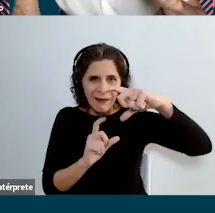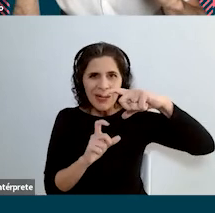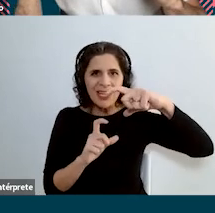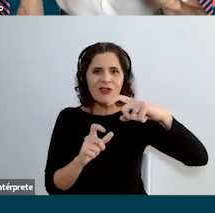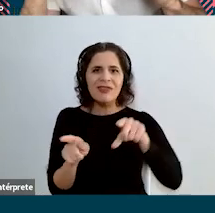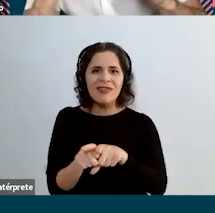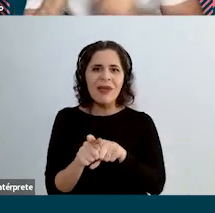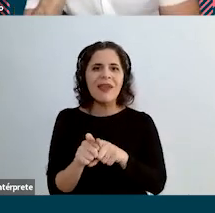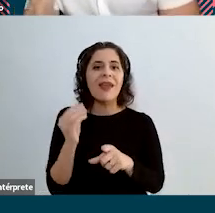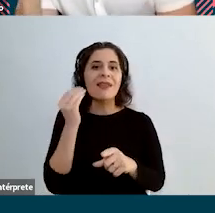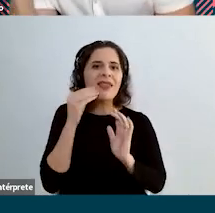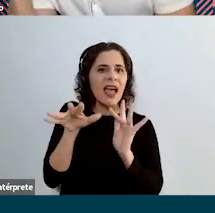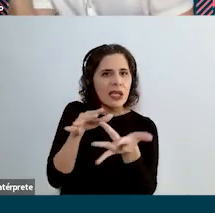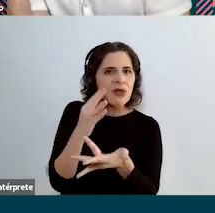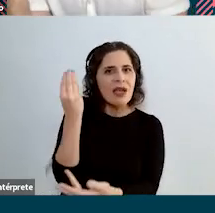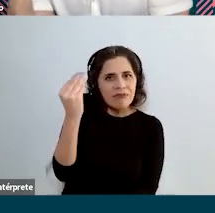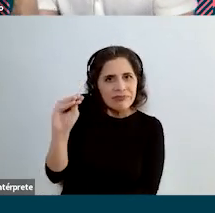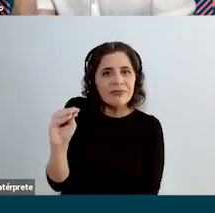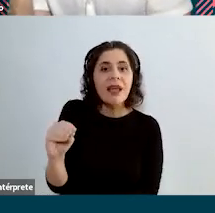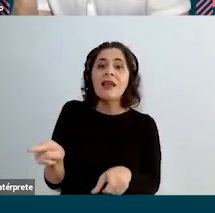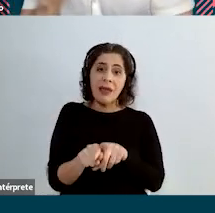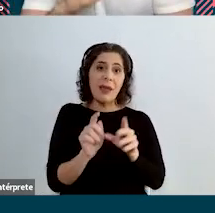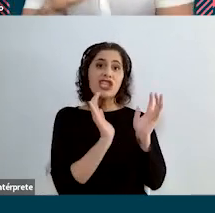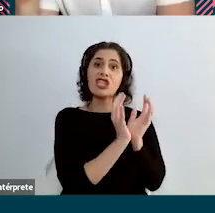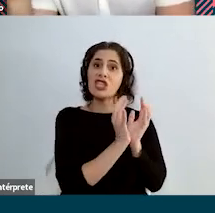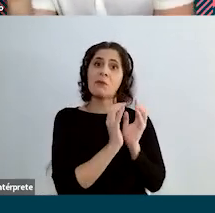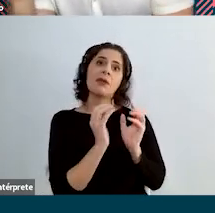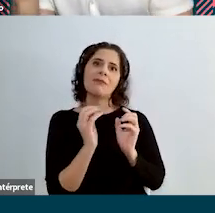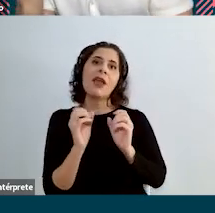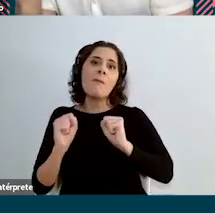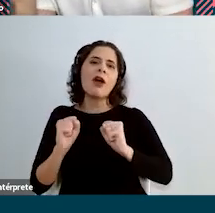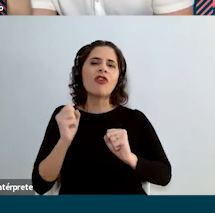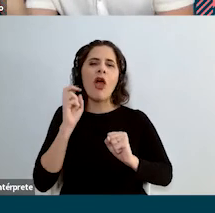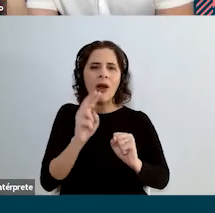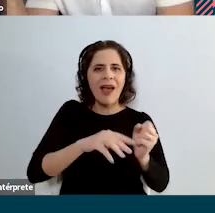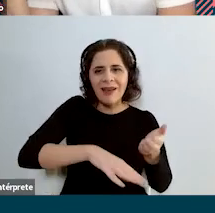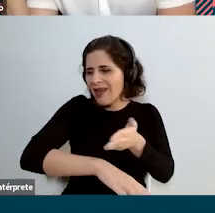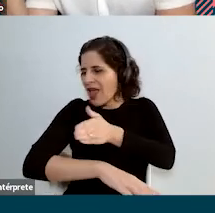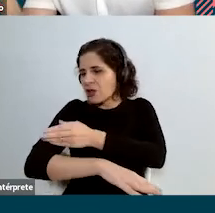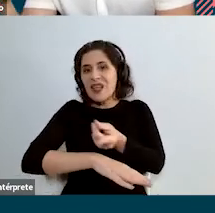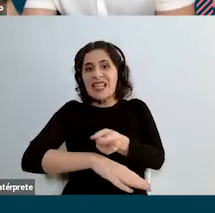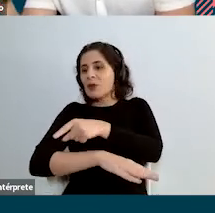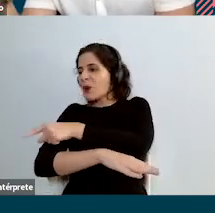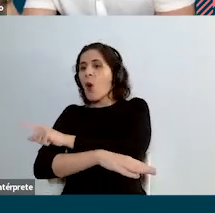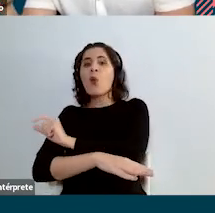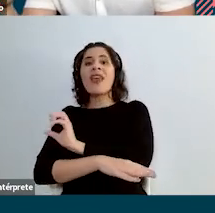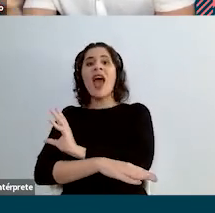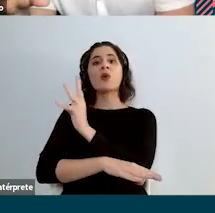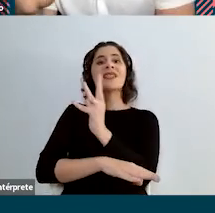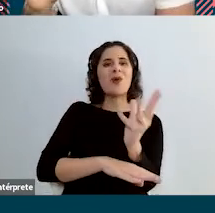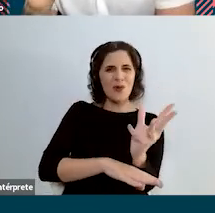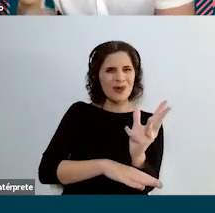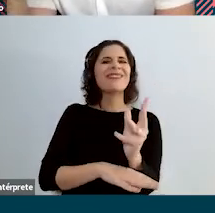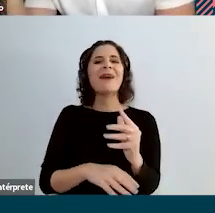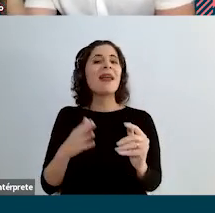redes sociais, e ainda sobrou um tempinho ali para o time montar uma retrospectiva que ficou disponível depois do fim da